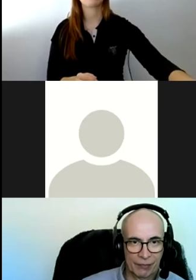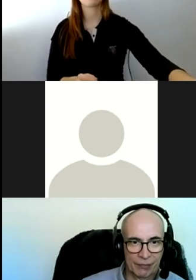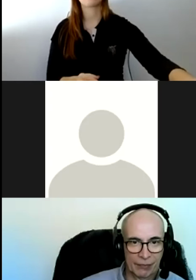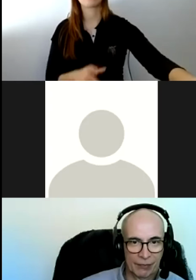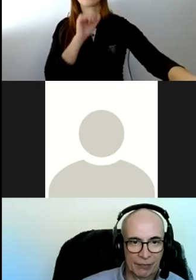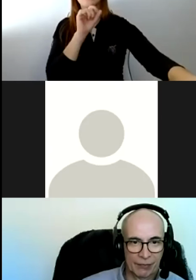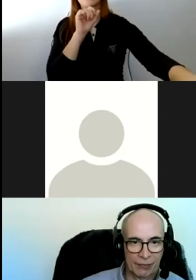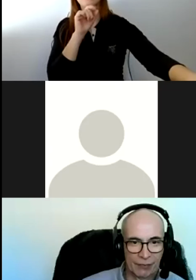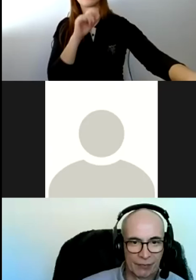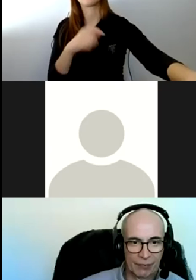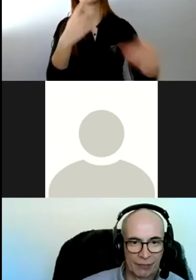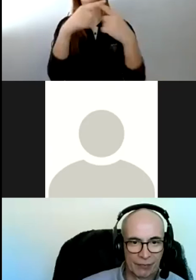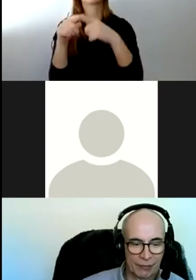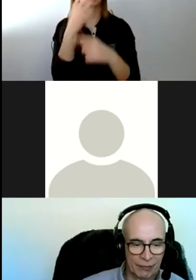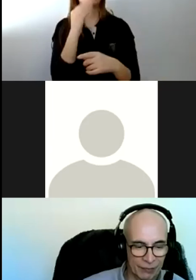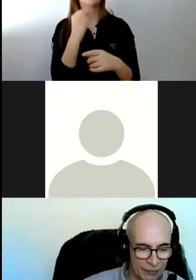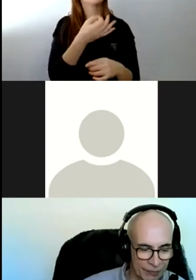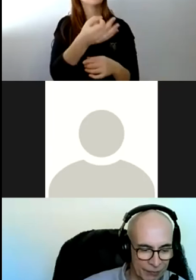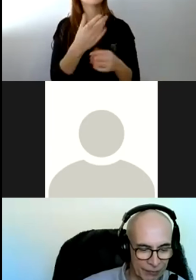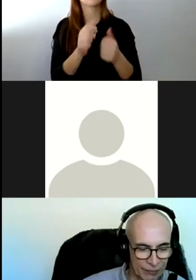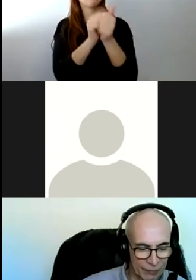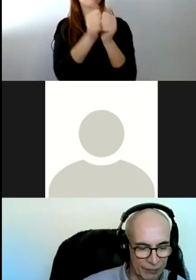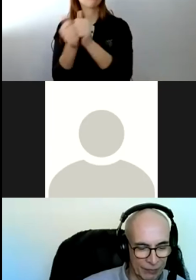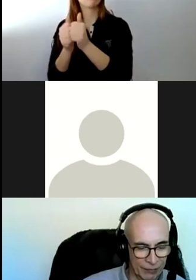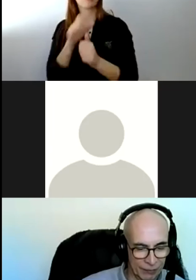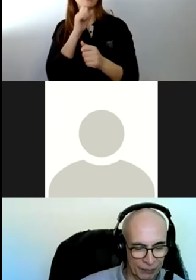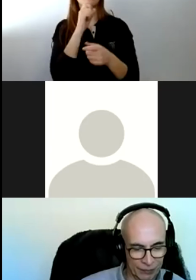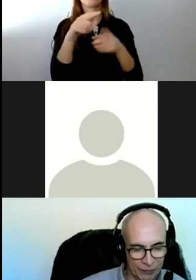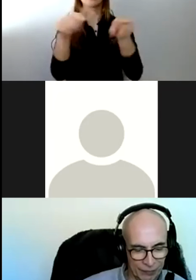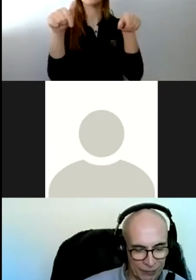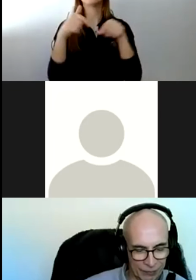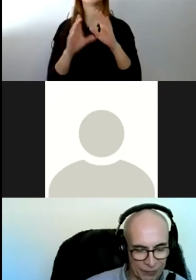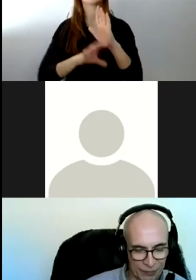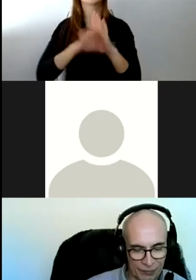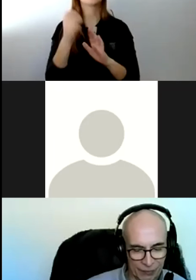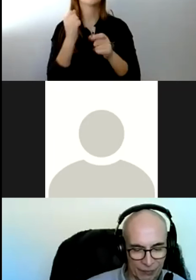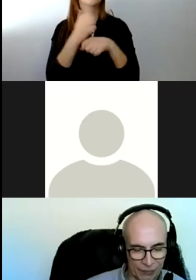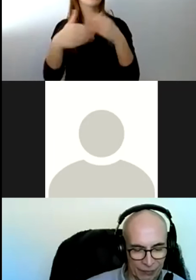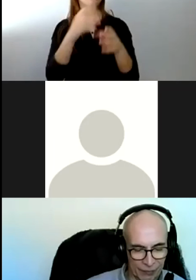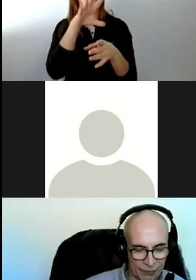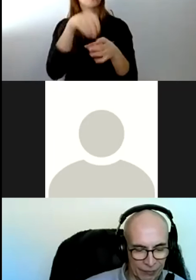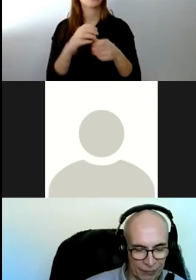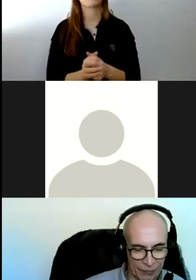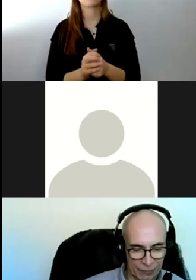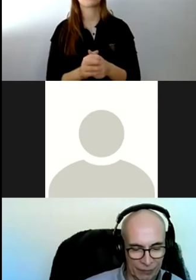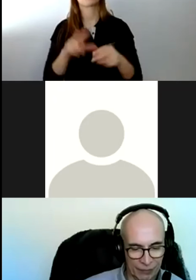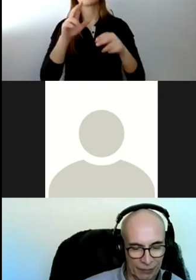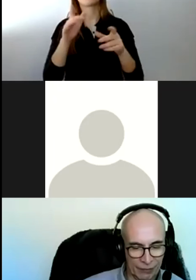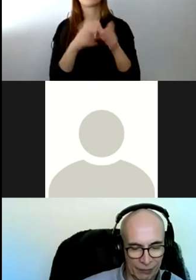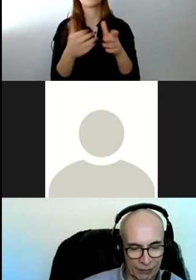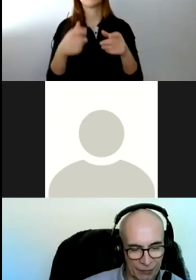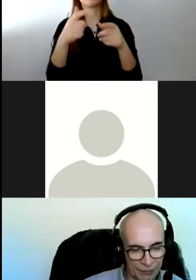à diversidade dos alunos, garantindo sempre o direito a espaços, currículo e dinâmicas inclusivas. As equipas multidisciplinares de apoio à educação